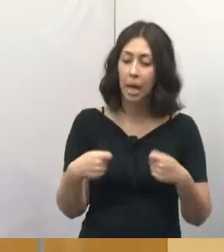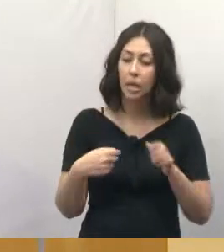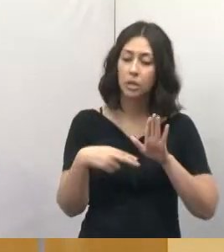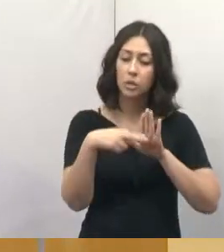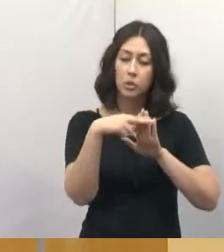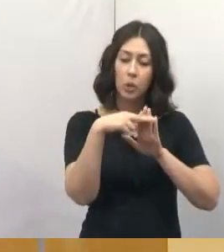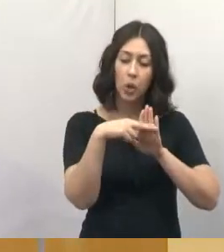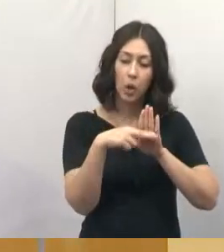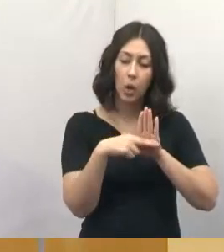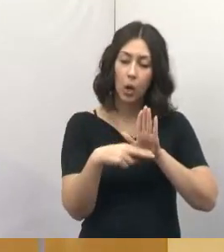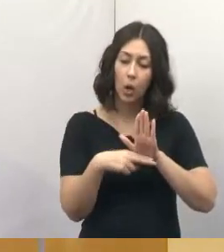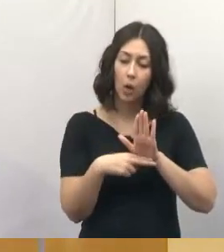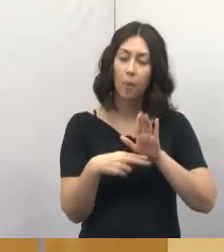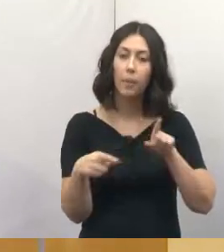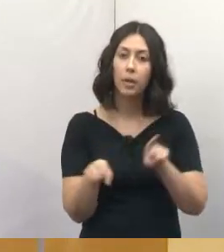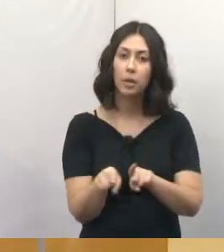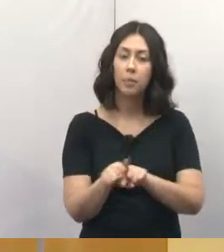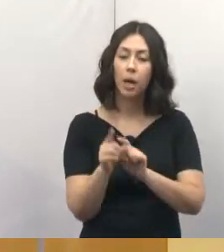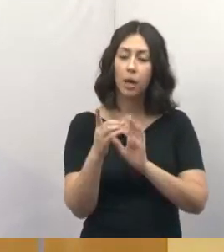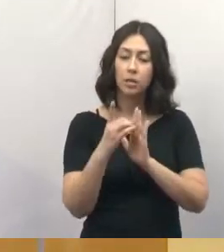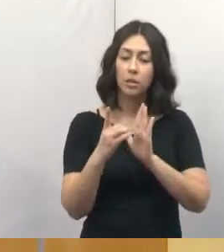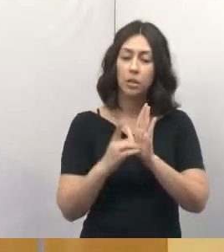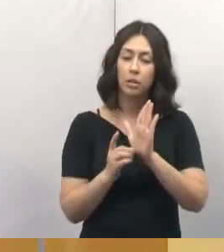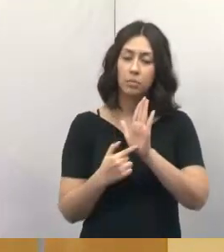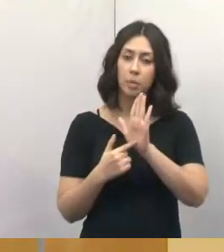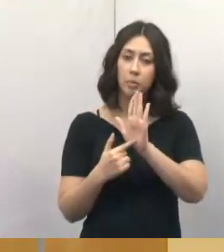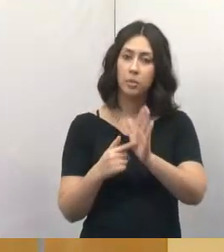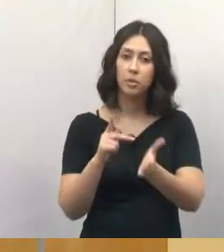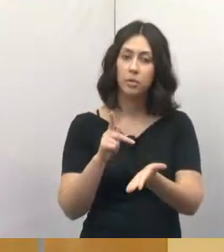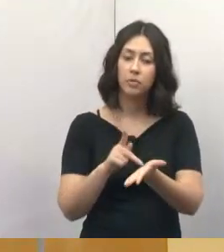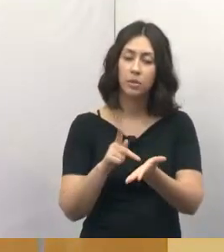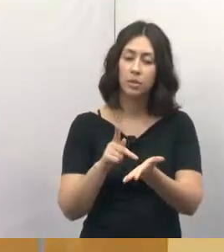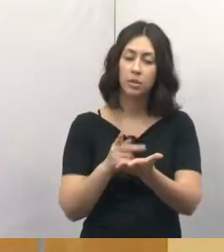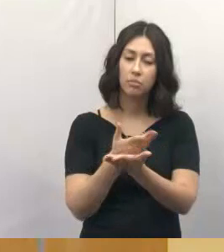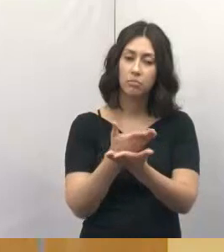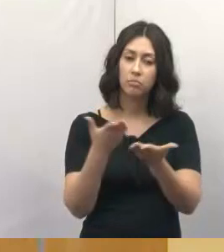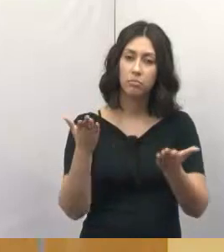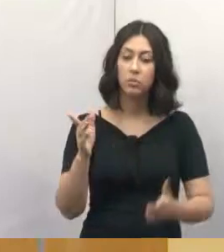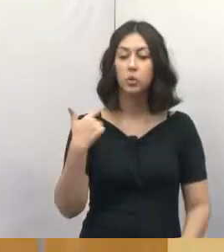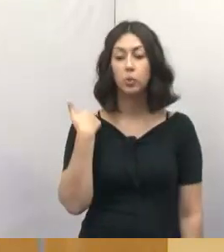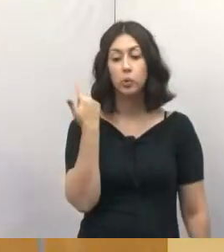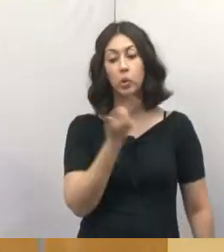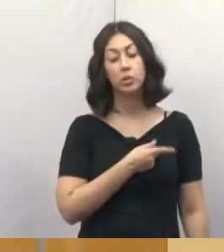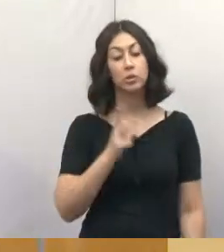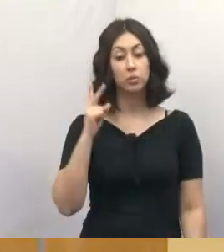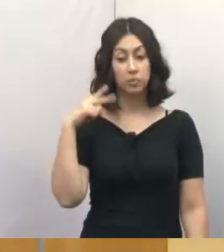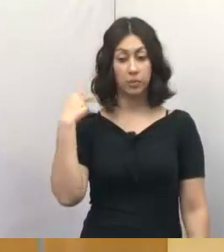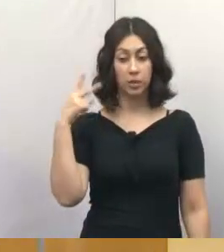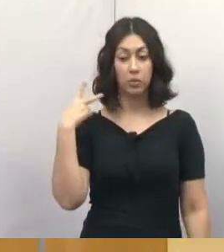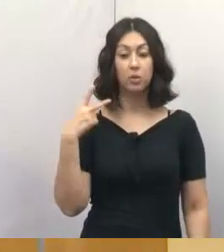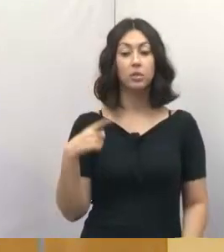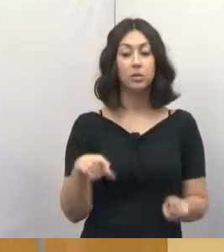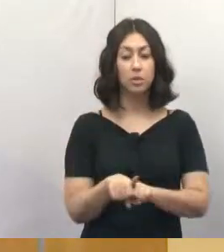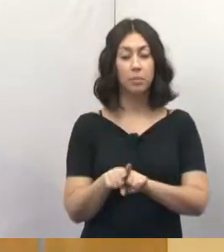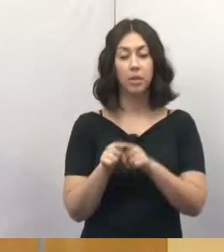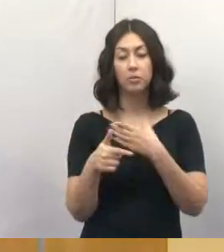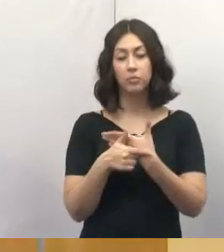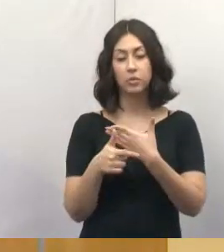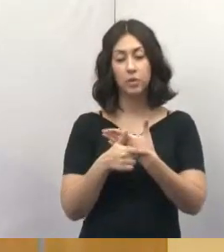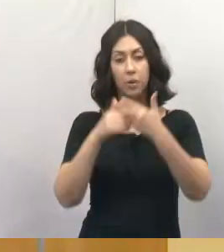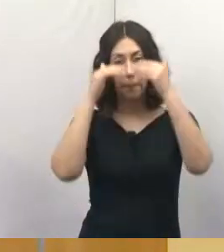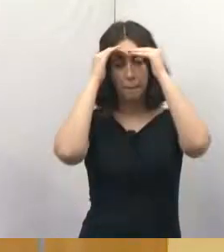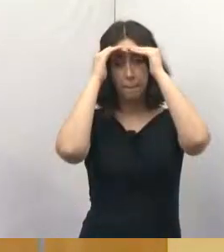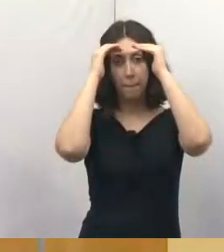normatizar através de um decreto, para trazer transparência para a população e nós, vereadores, cumprimos o nosso papel